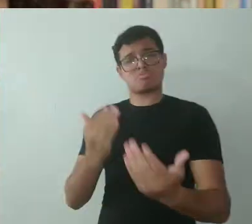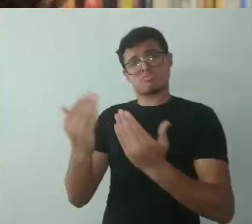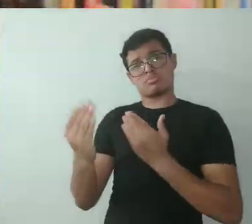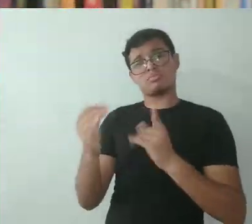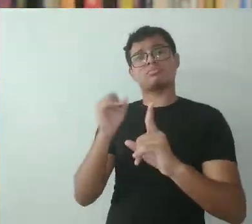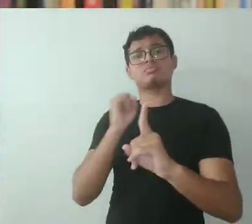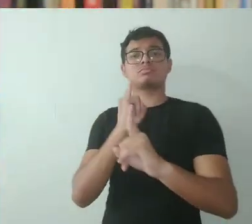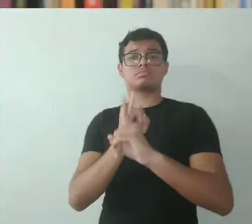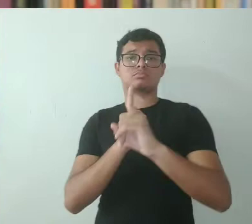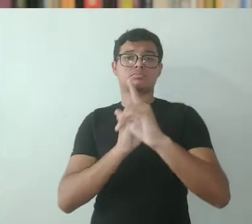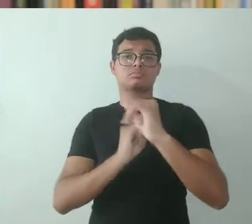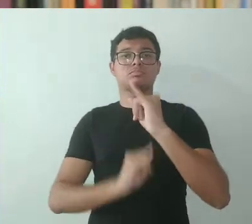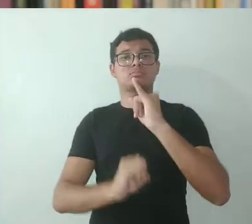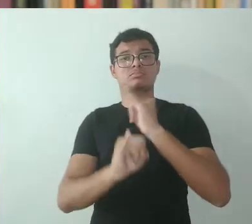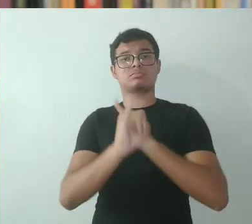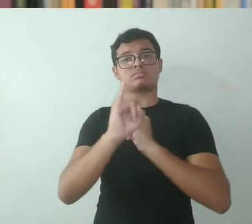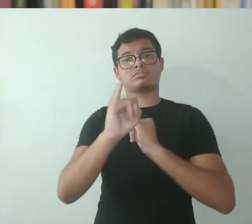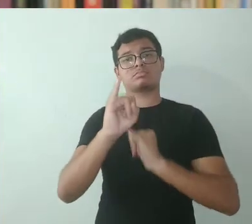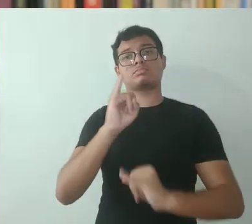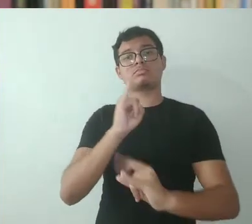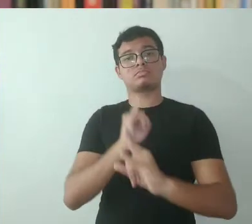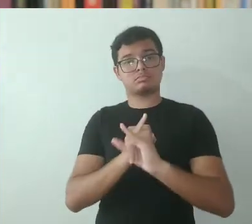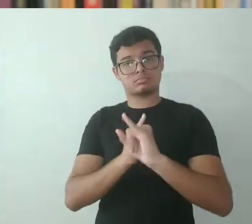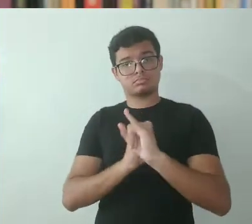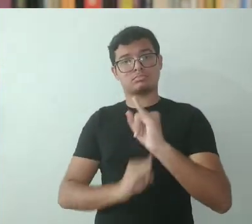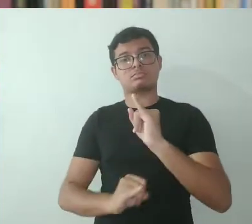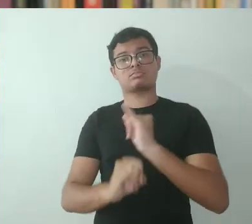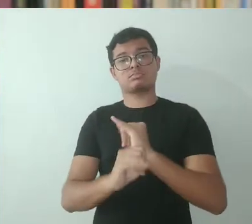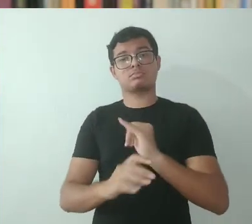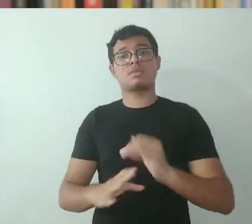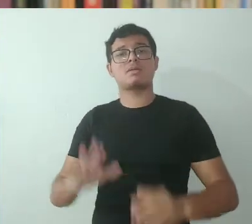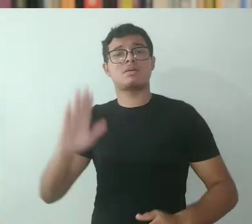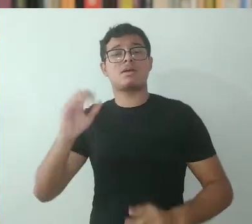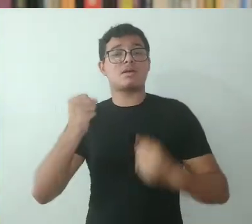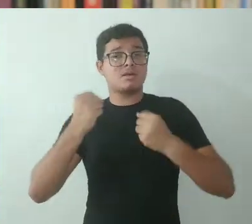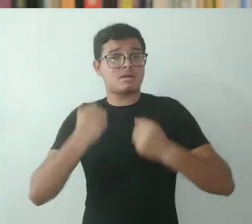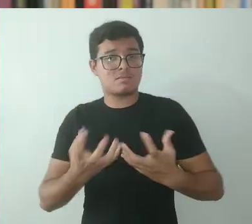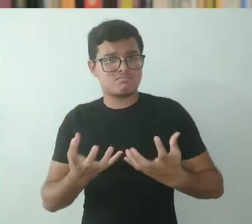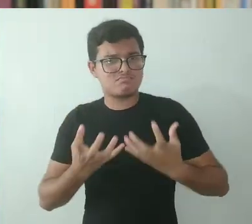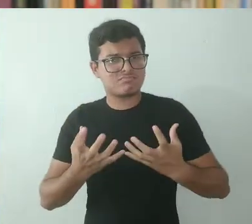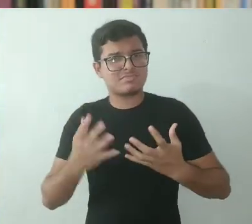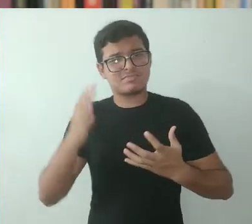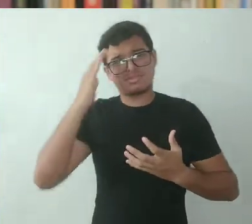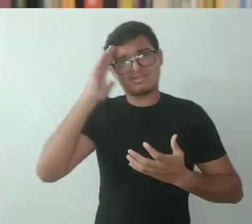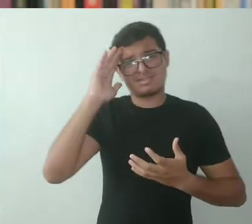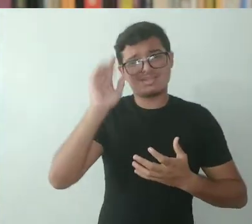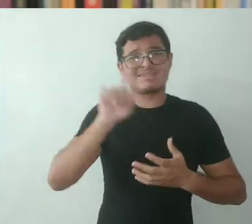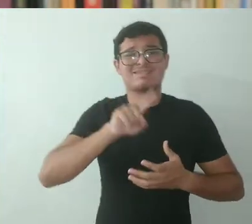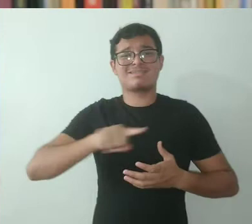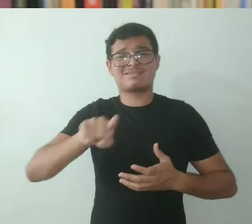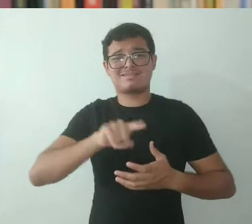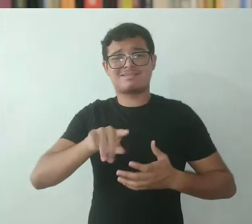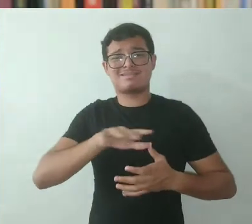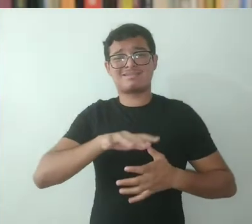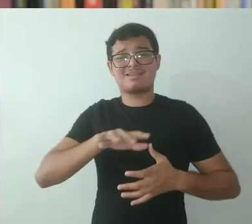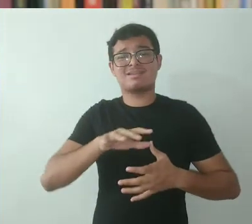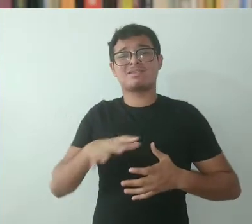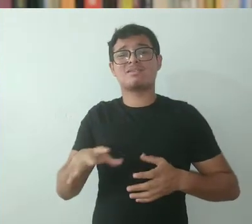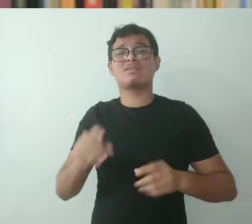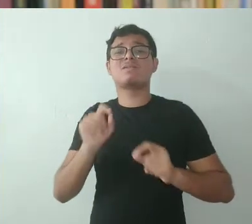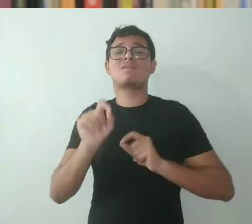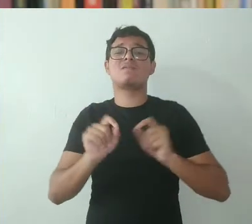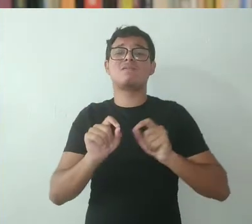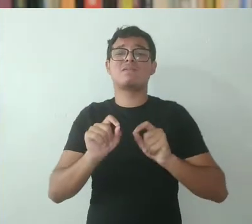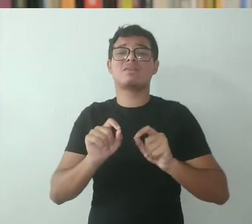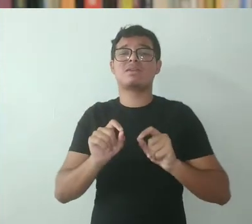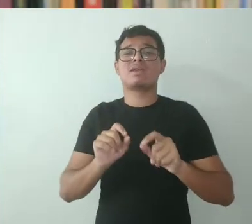exemplo. Então, eu espero que vocês tenham entendido que a sociologia é basicamente a ciência que